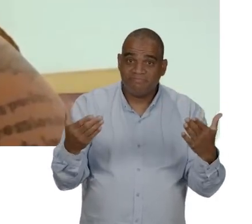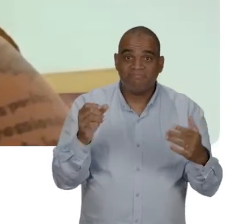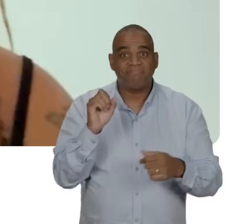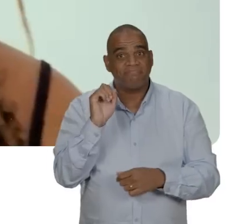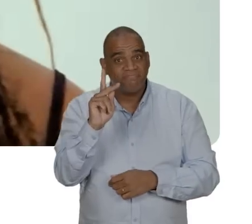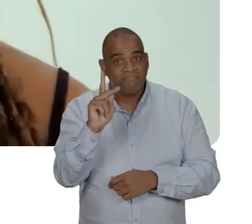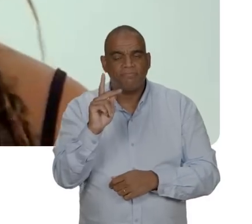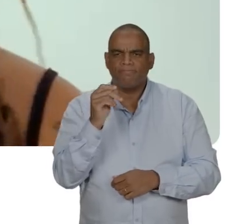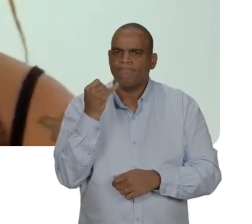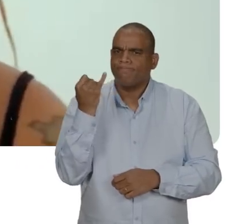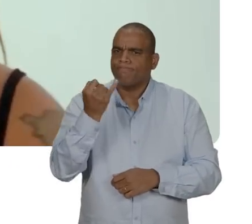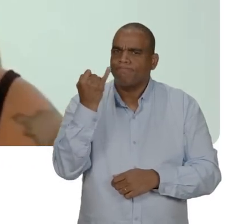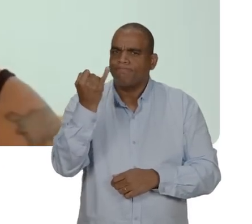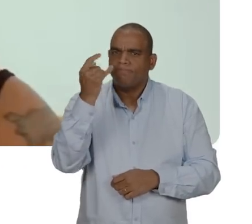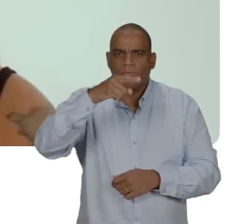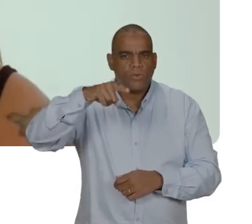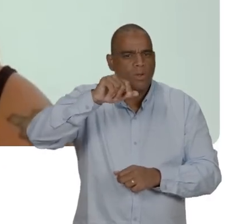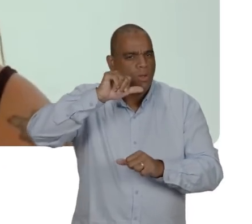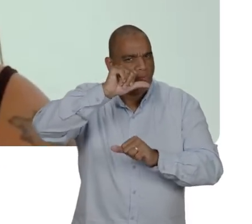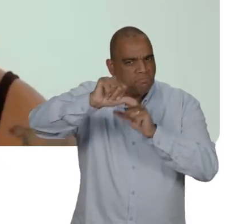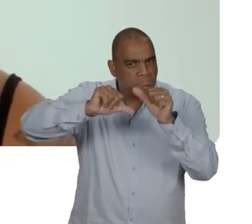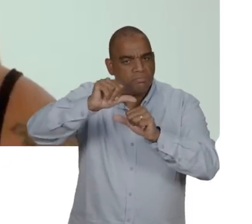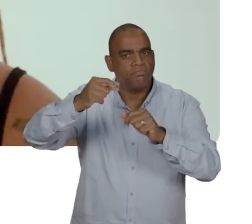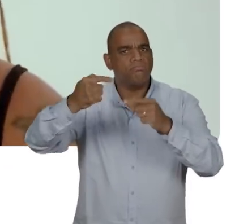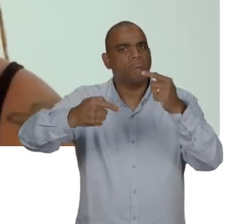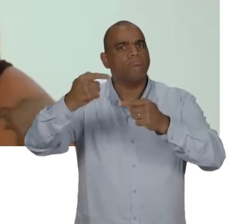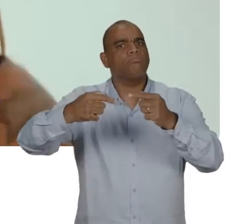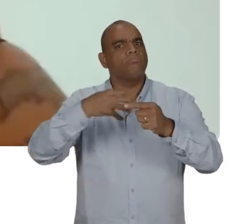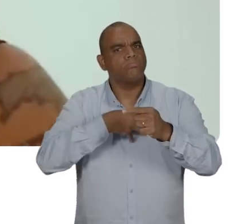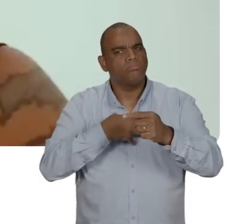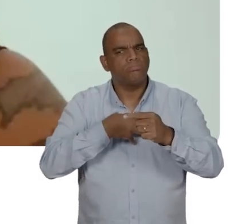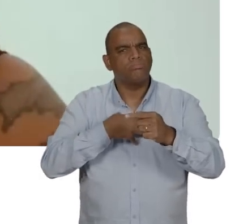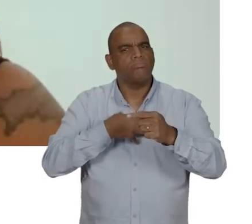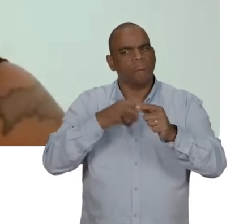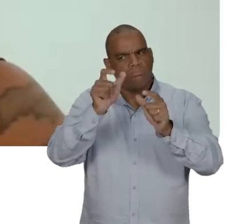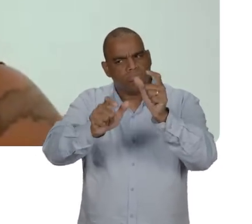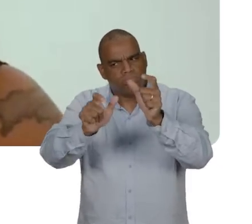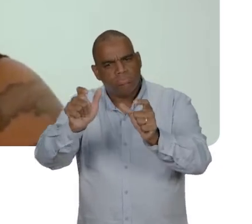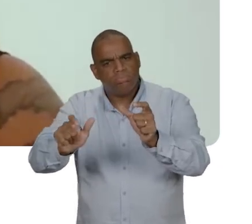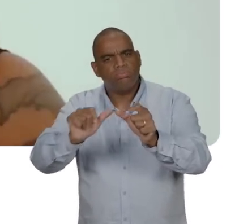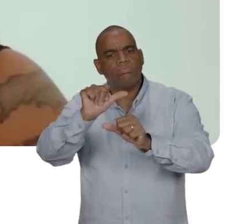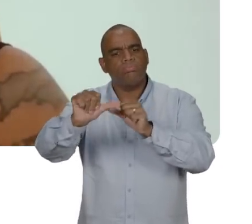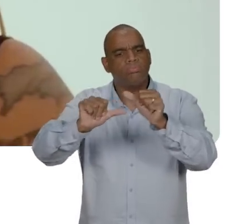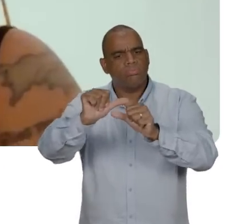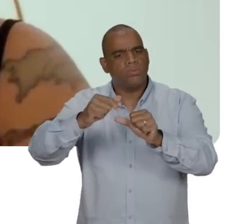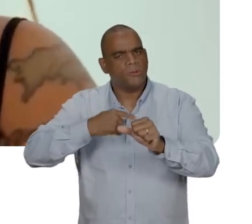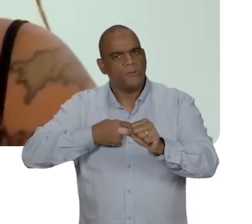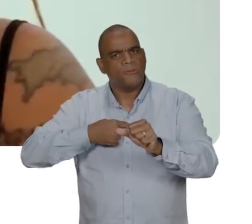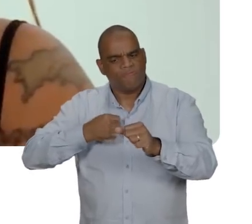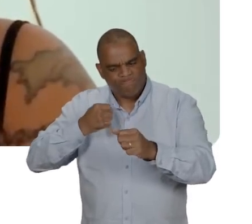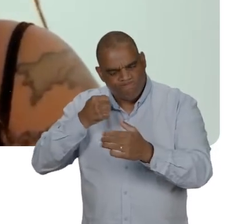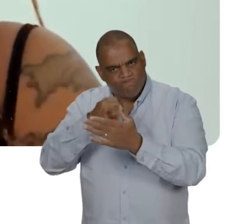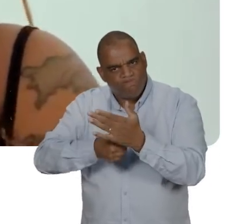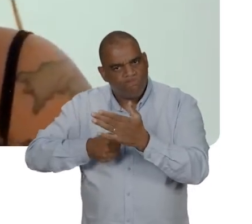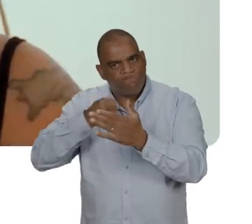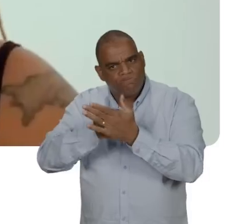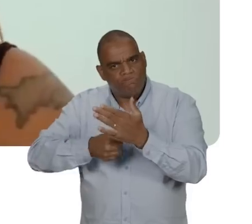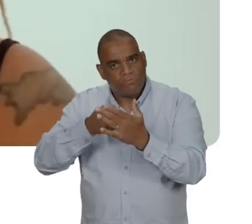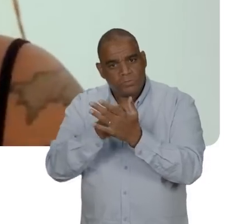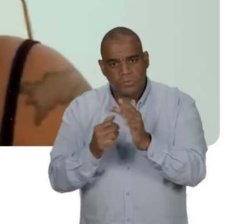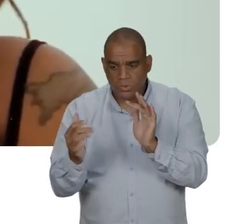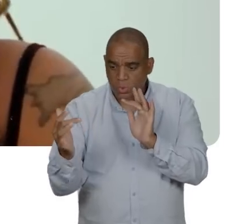quer. Então é isso, gente, super importante que a gente possa mudar a estética política desse país, né? E nós do Instituto Update